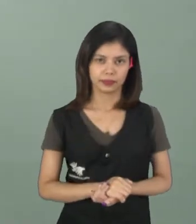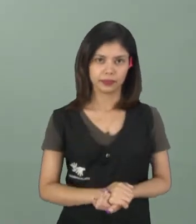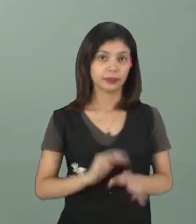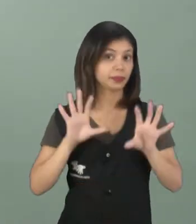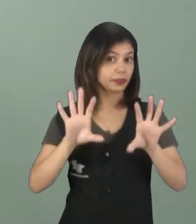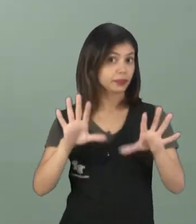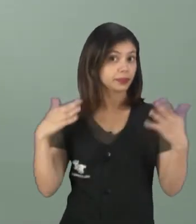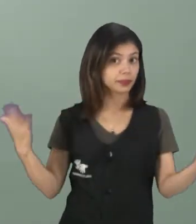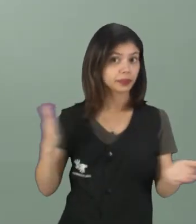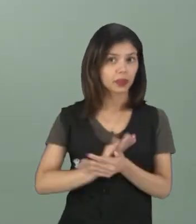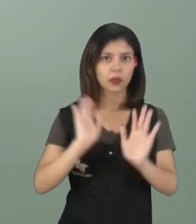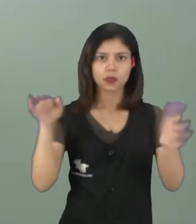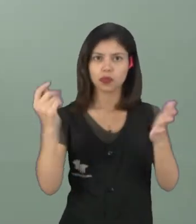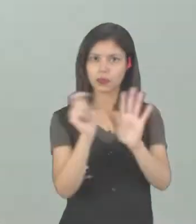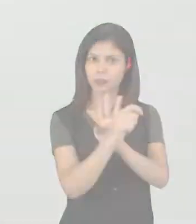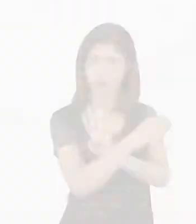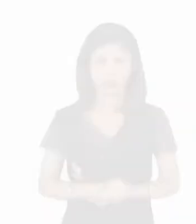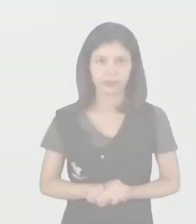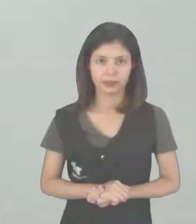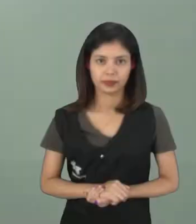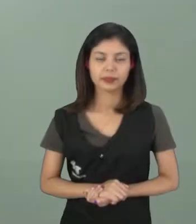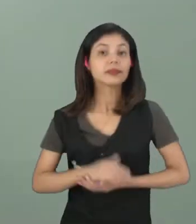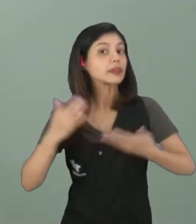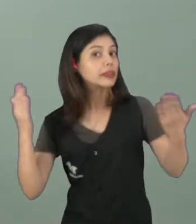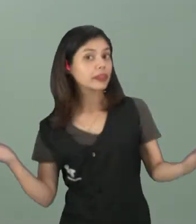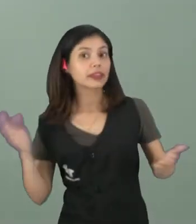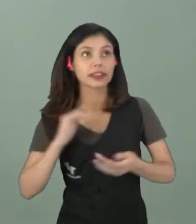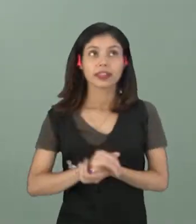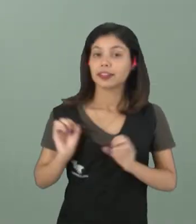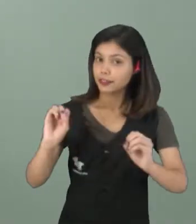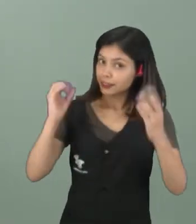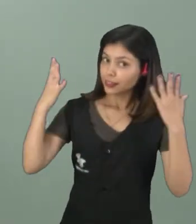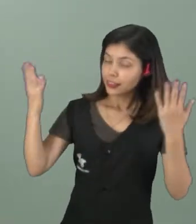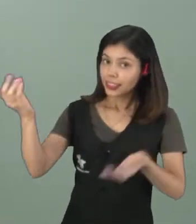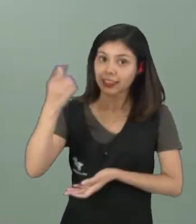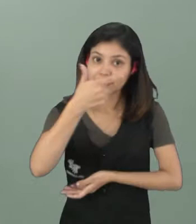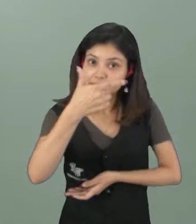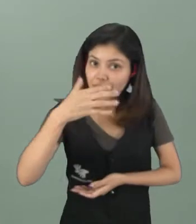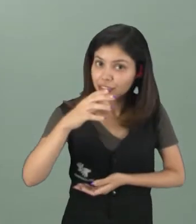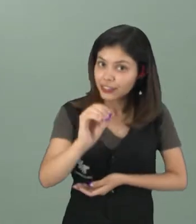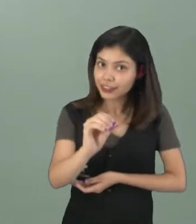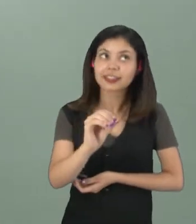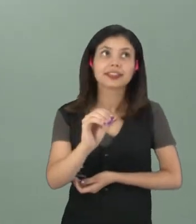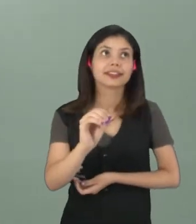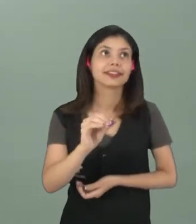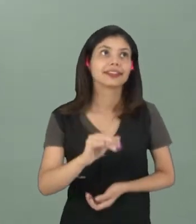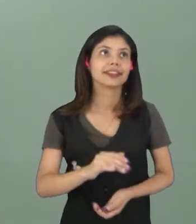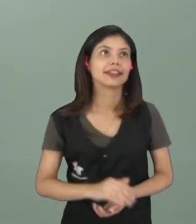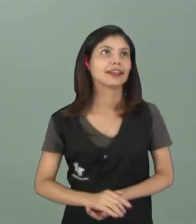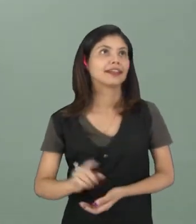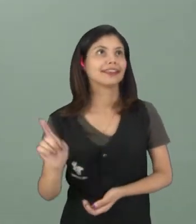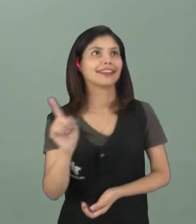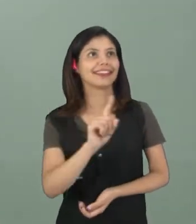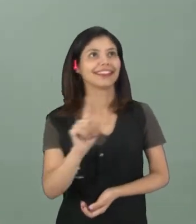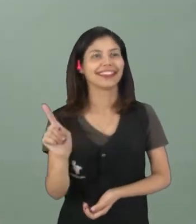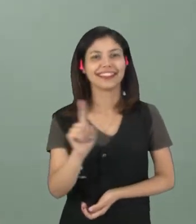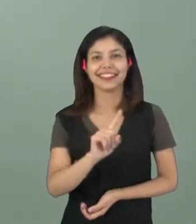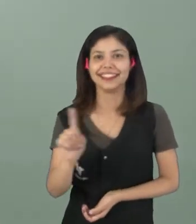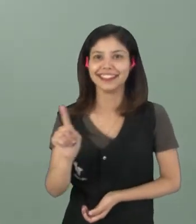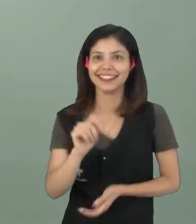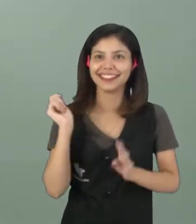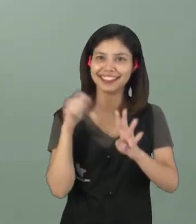Então qual é o mês então é comemorado no dia vinte anos não